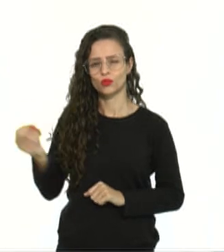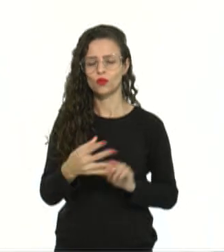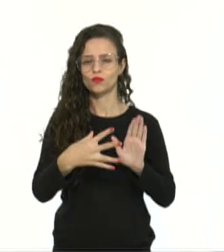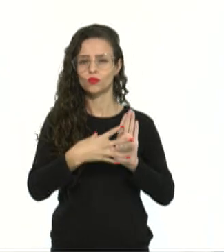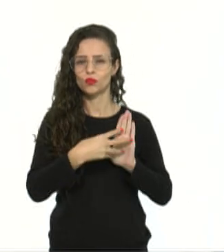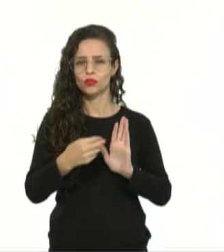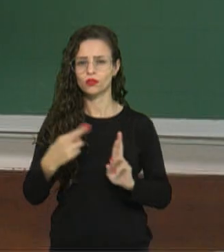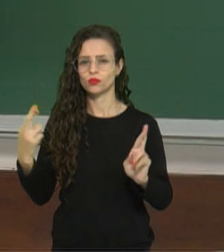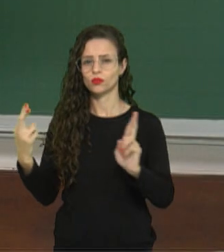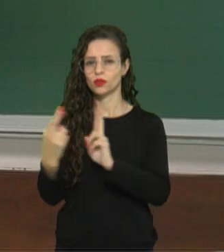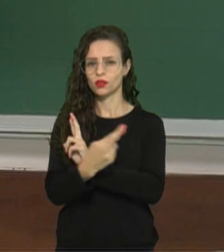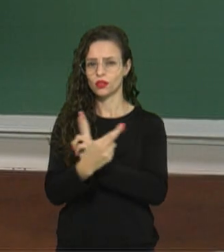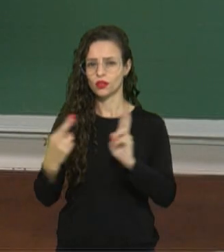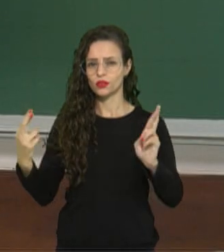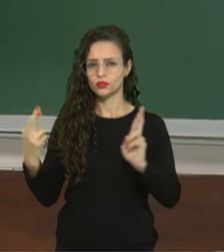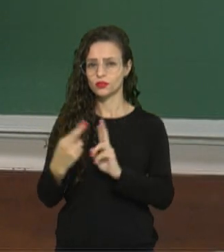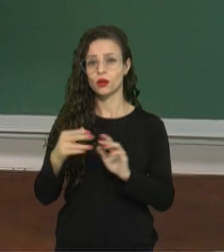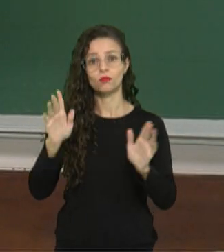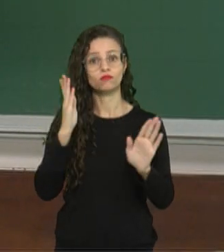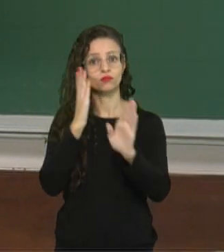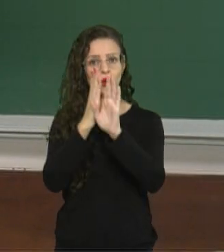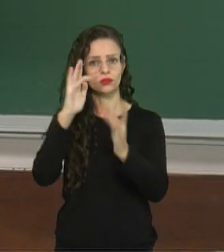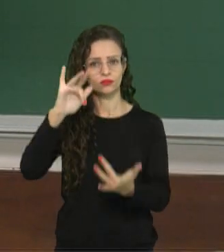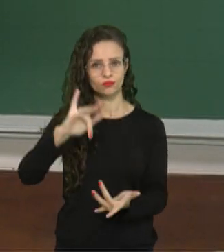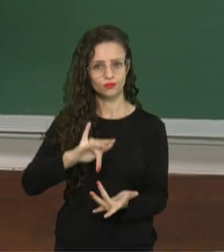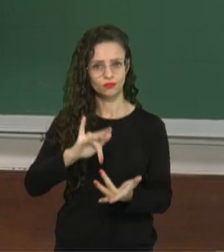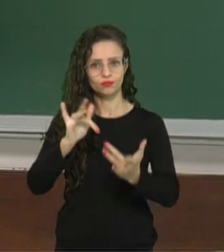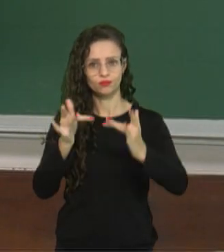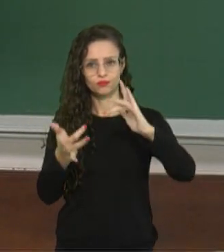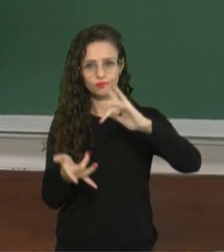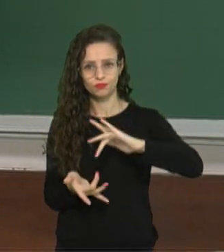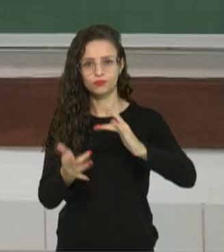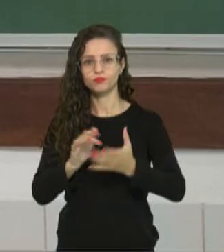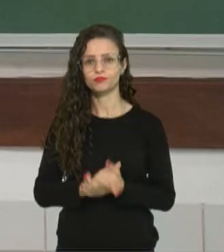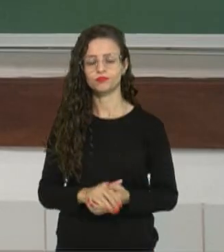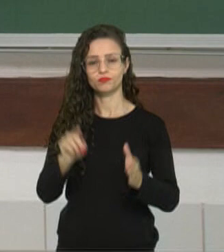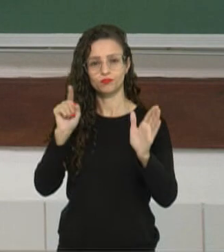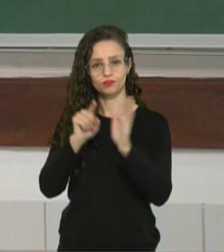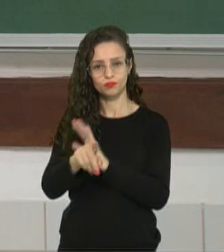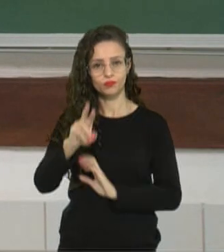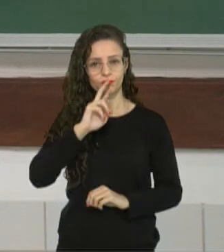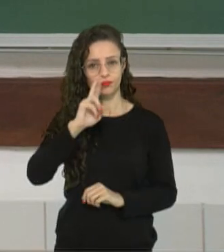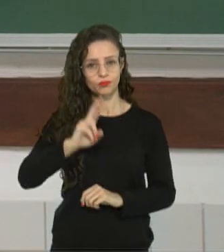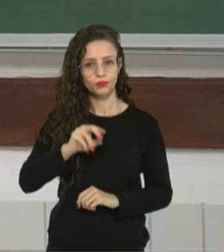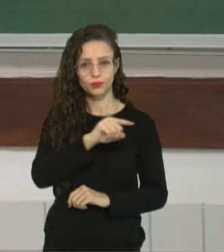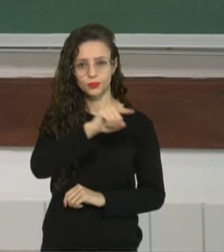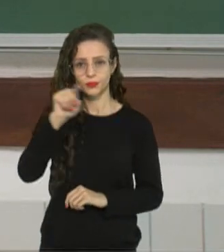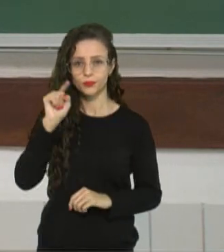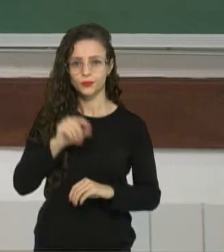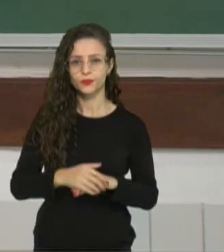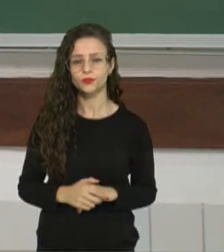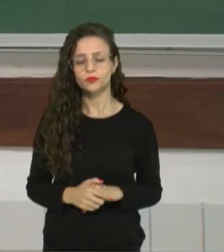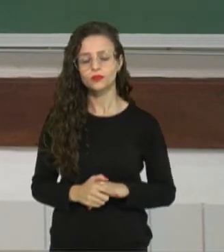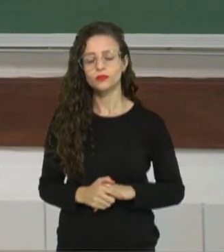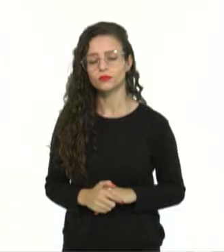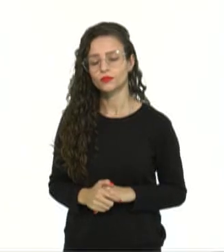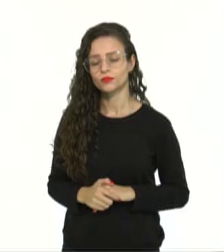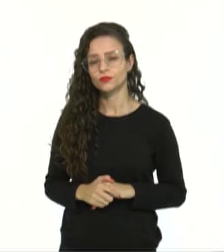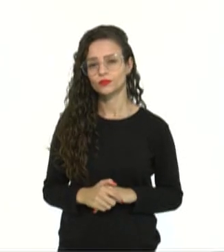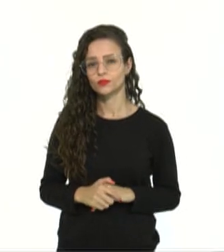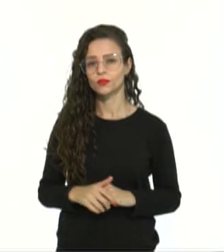de relação colocados pela globalização. Um quiz, já para a gente pensar. Olha lá.